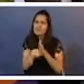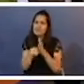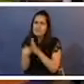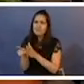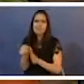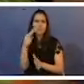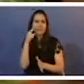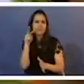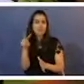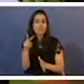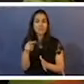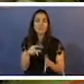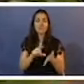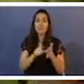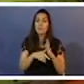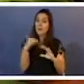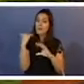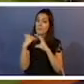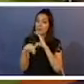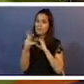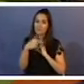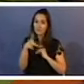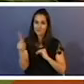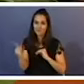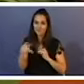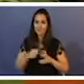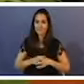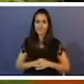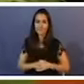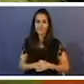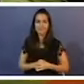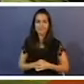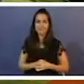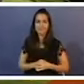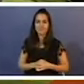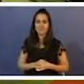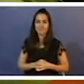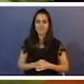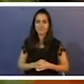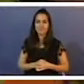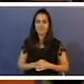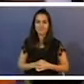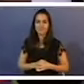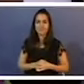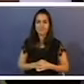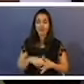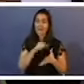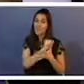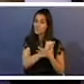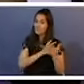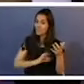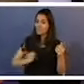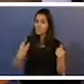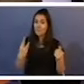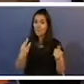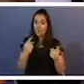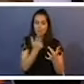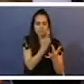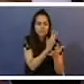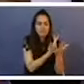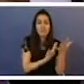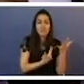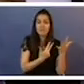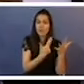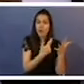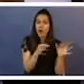esses animais e manda depois para professora a atividade 3 é um desenho